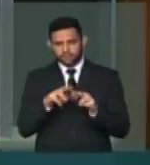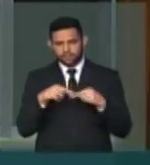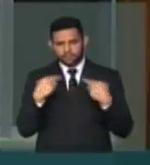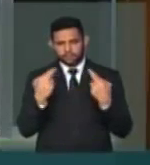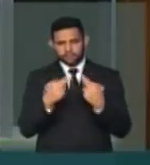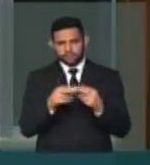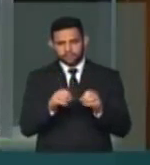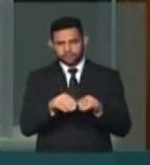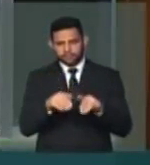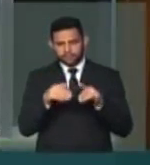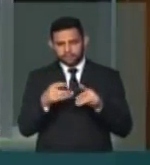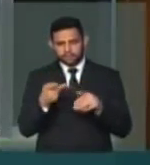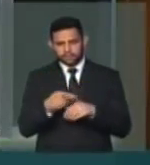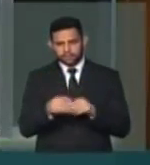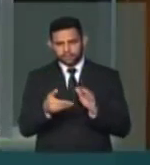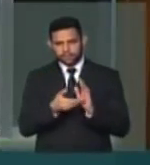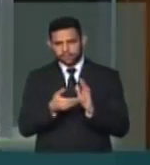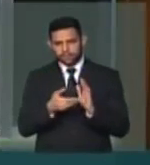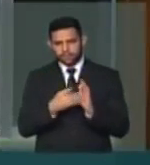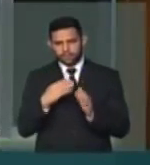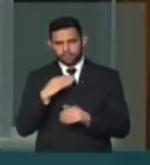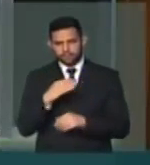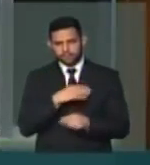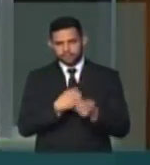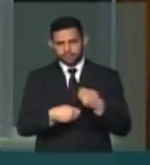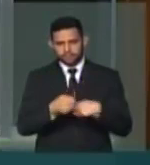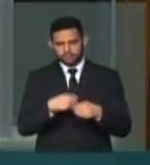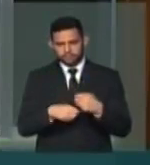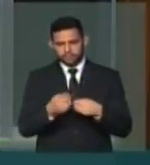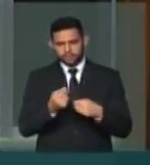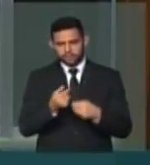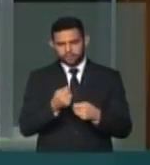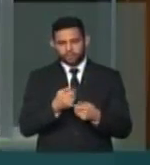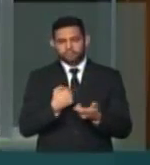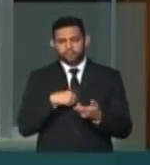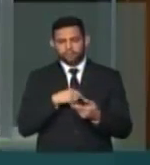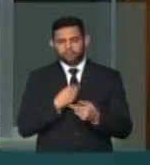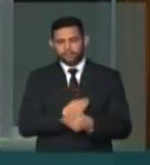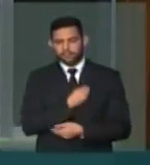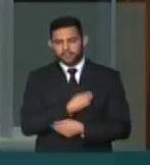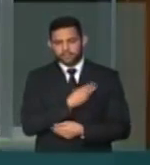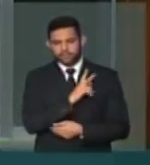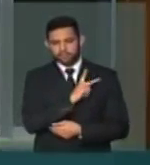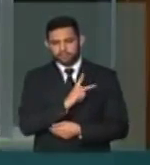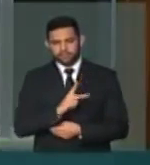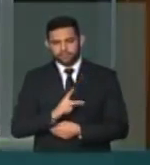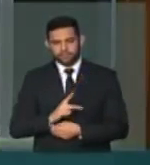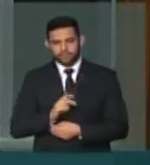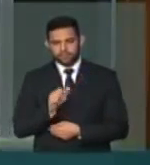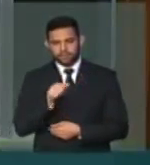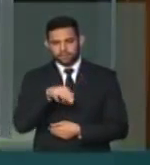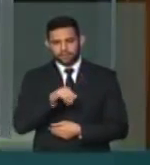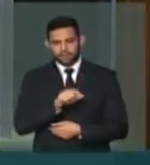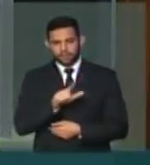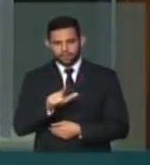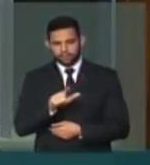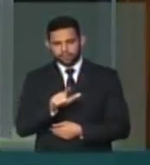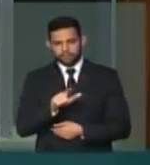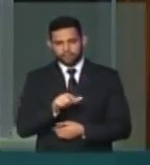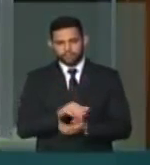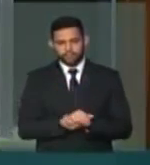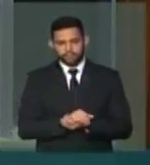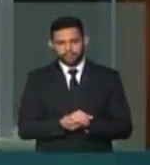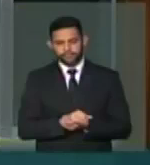audiência pública nessa casa, na Comissão de Desenvolvimento Econômico, onde esteve aqui presente o presidente da ANEEL.